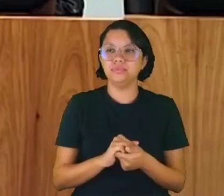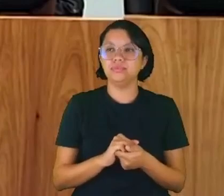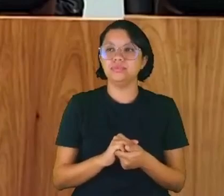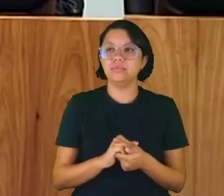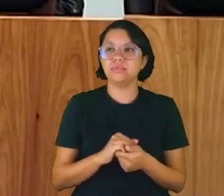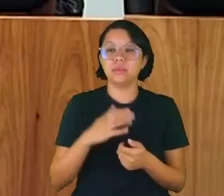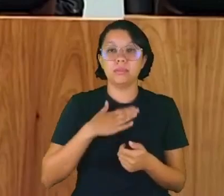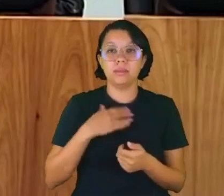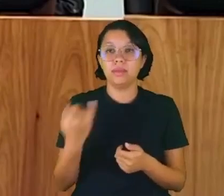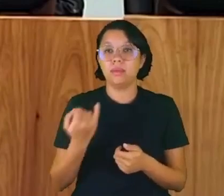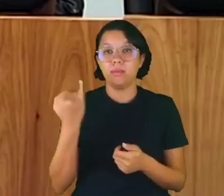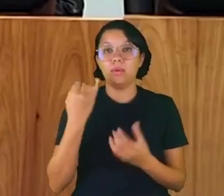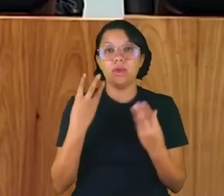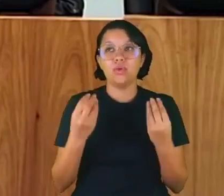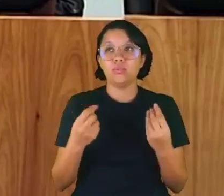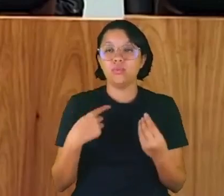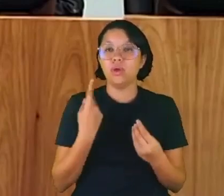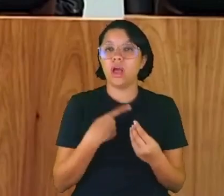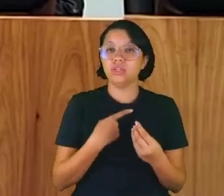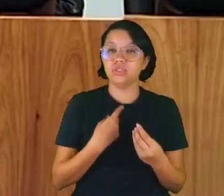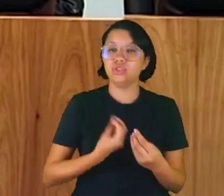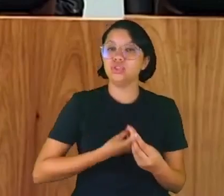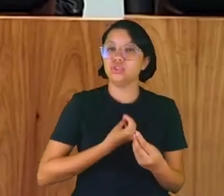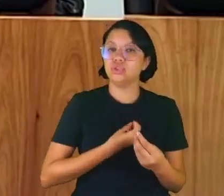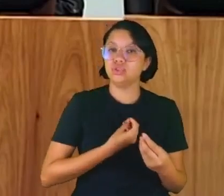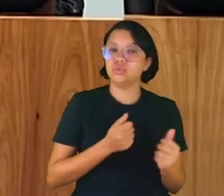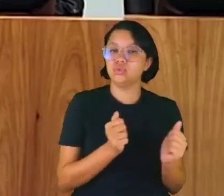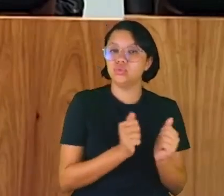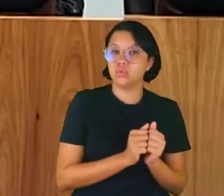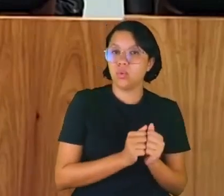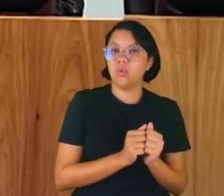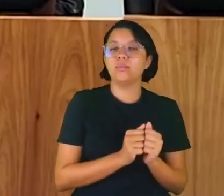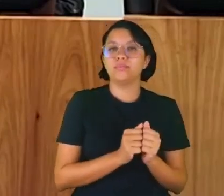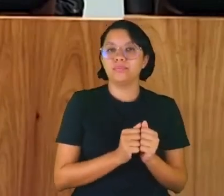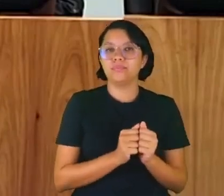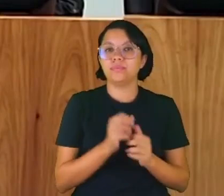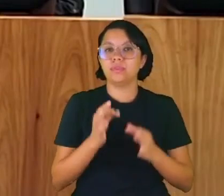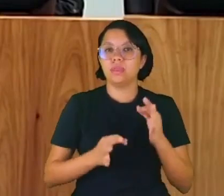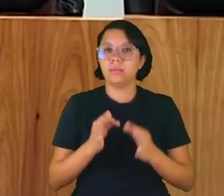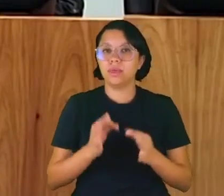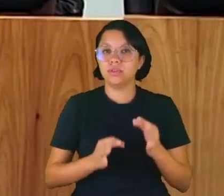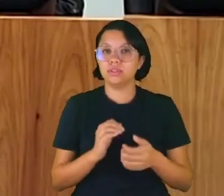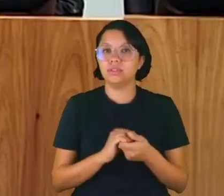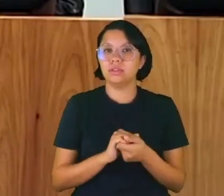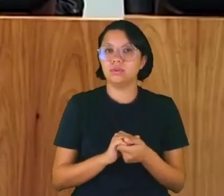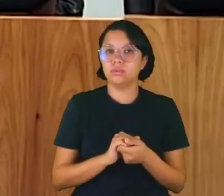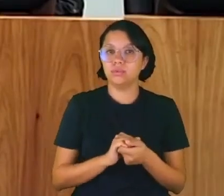que a gente possa estar nesse convívio. A interação da magistratura,